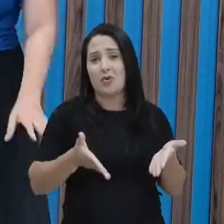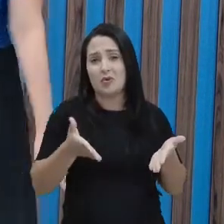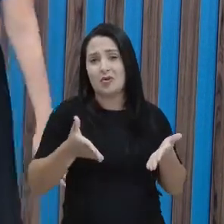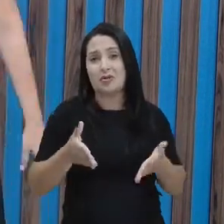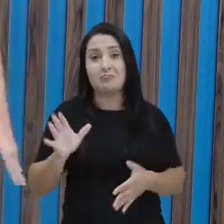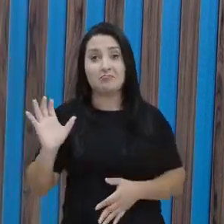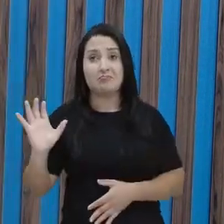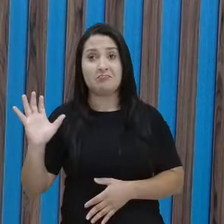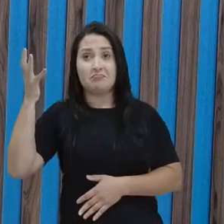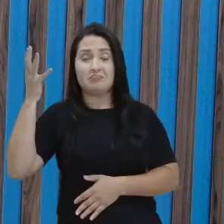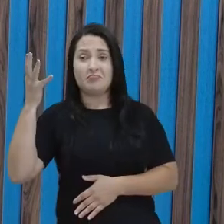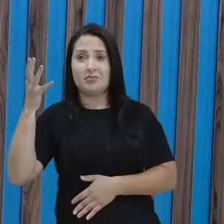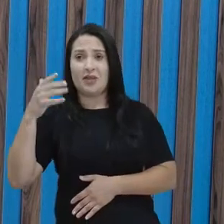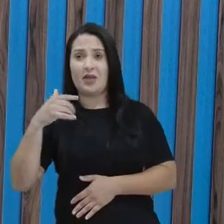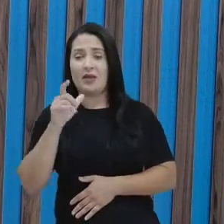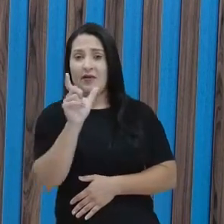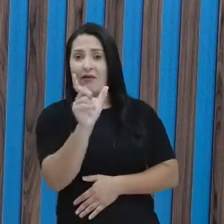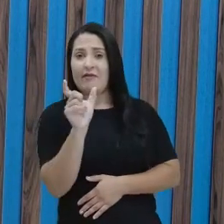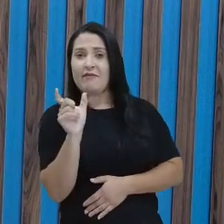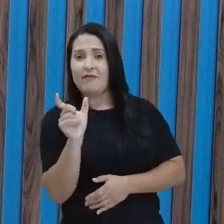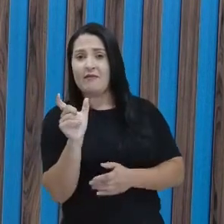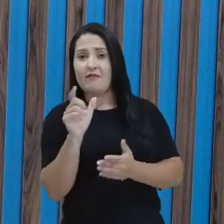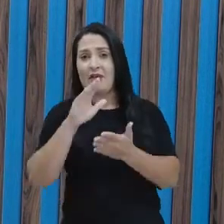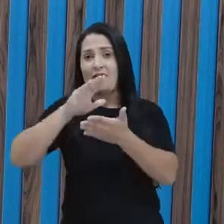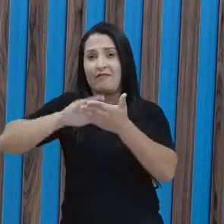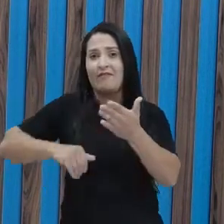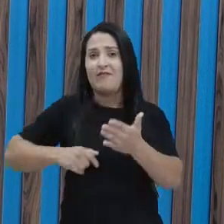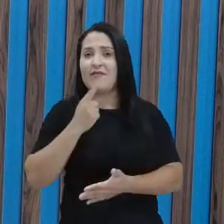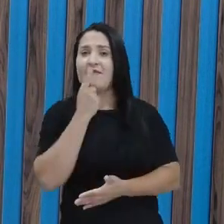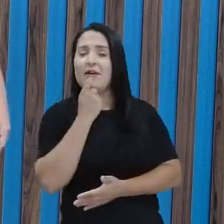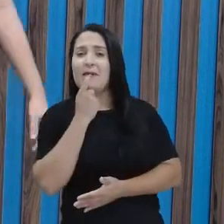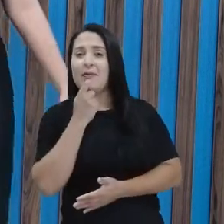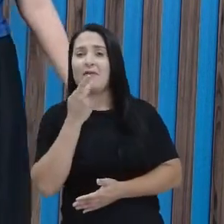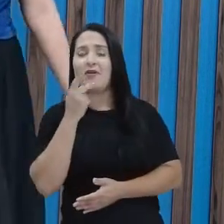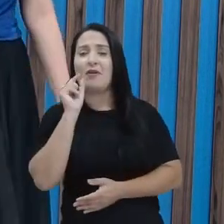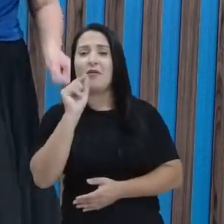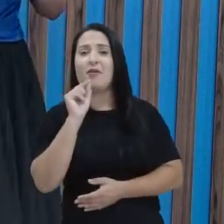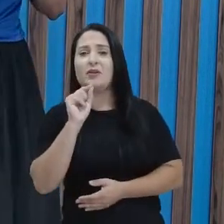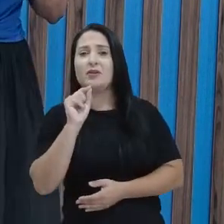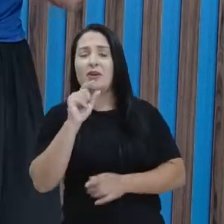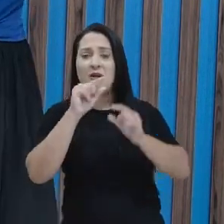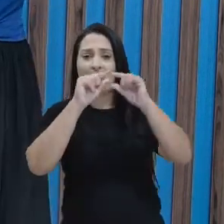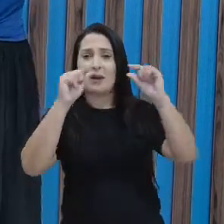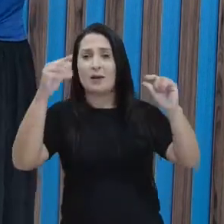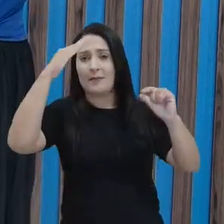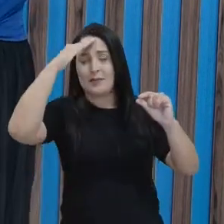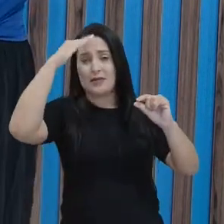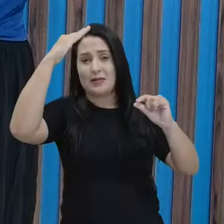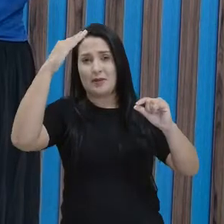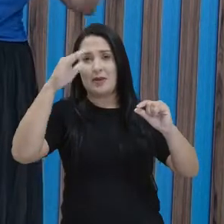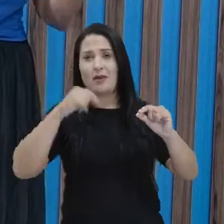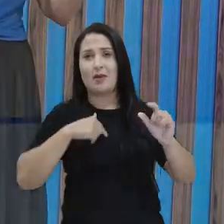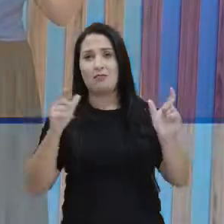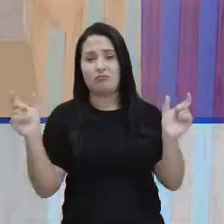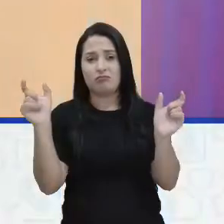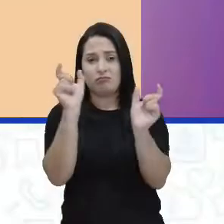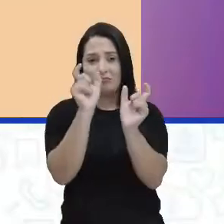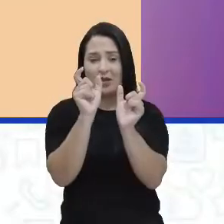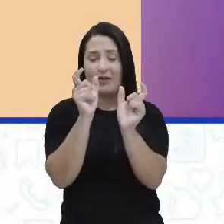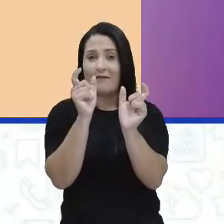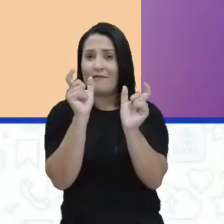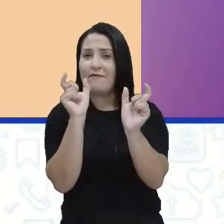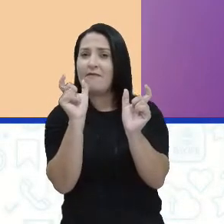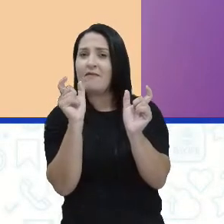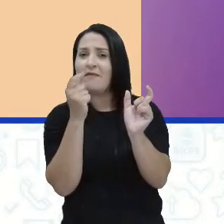Quando eu tiro a parte vermelha, eu estou falando da oração principal. Mas eu intercalei aí em